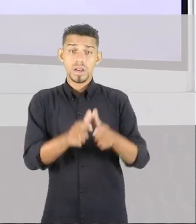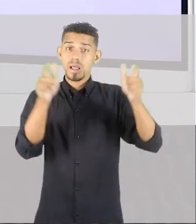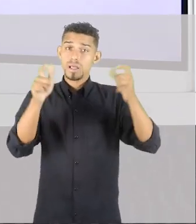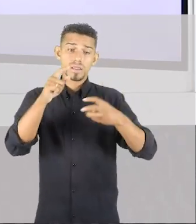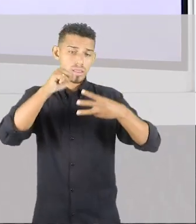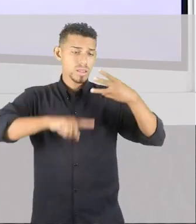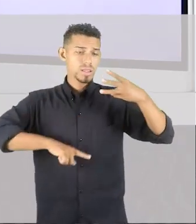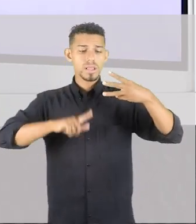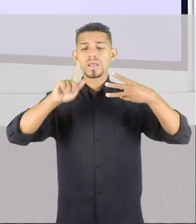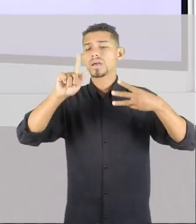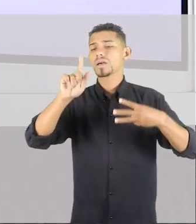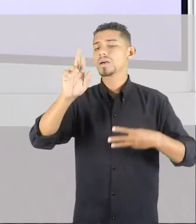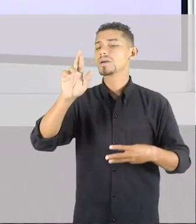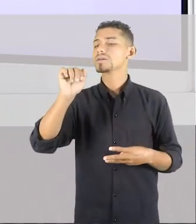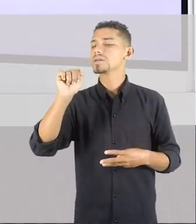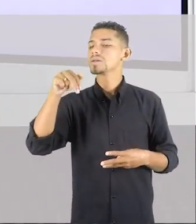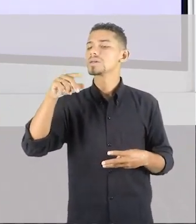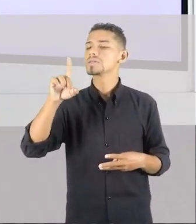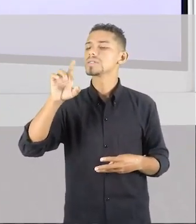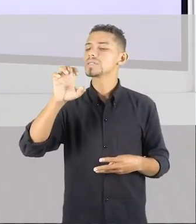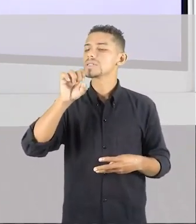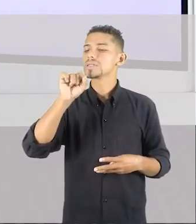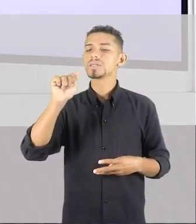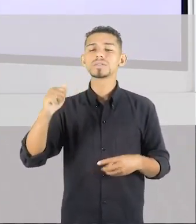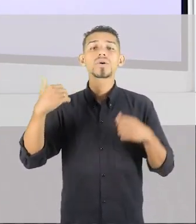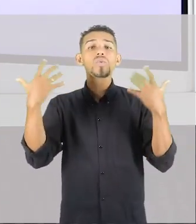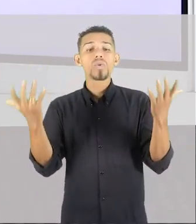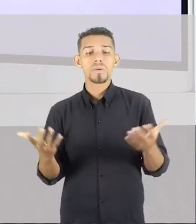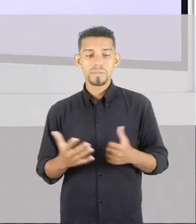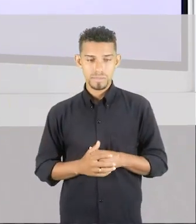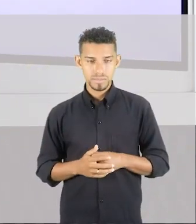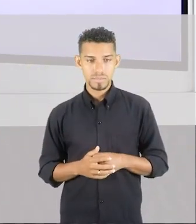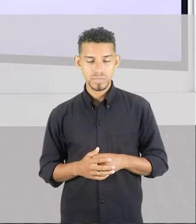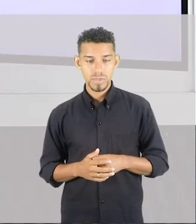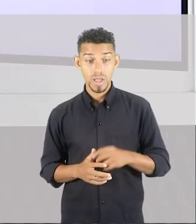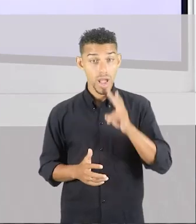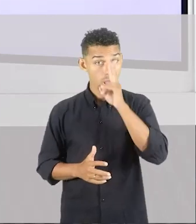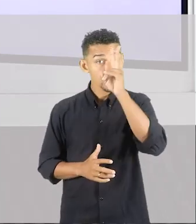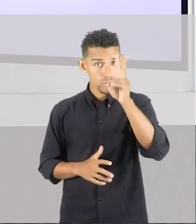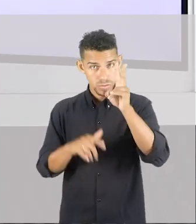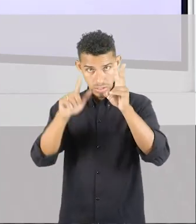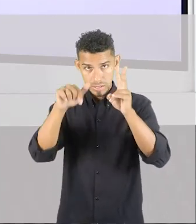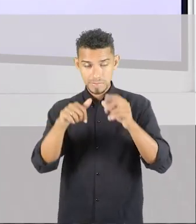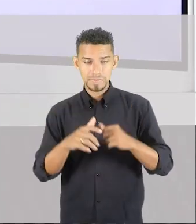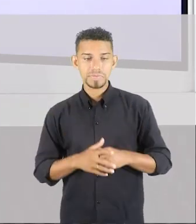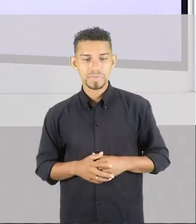grandezas. Quais grandezas? Ó, a força, né?